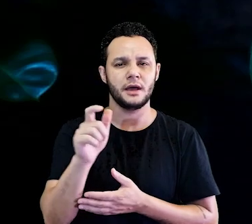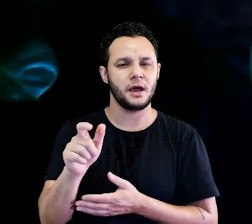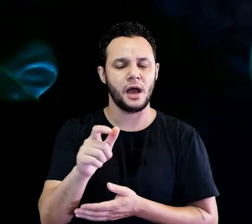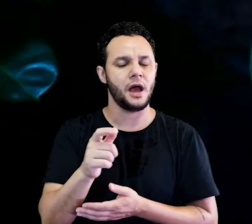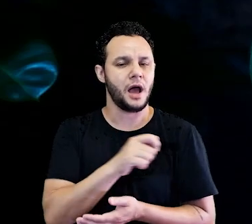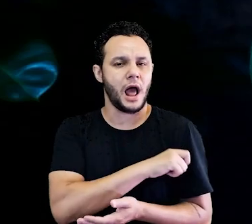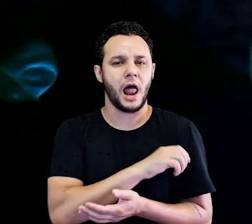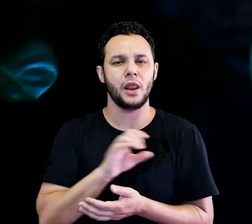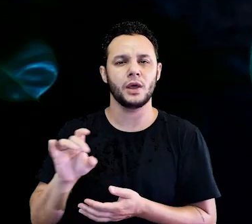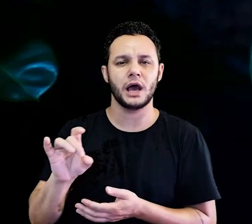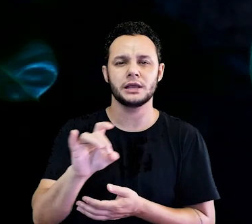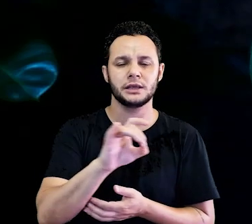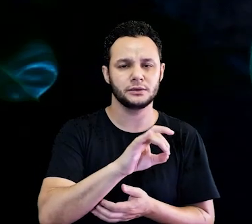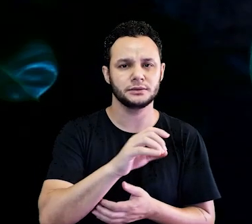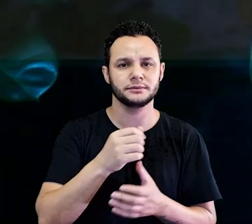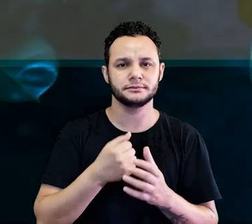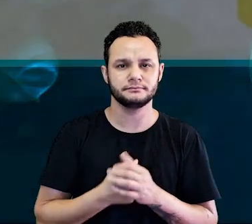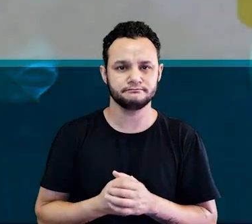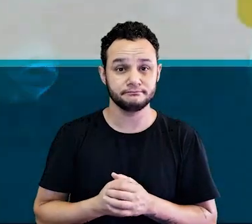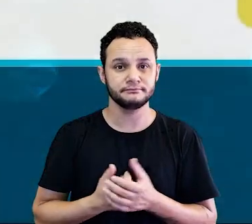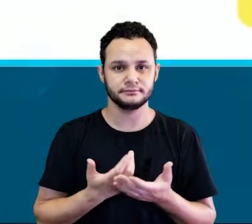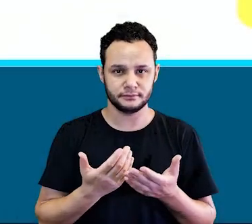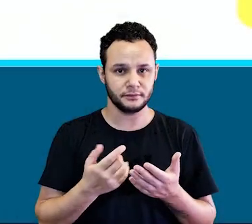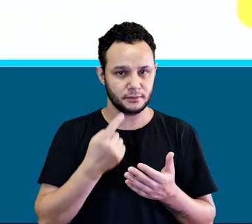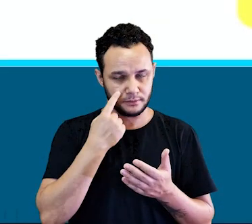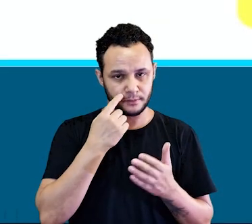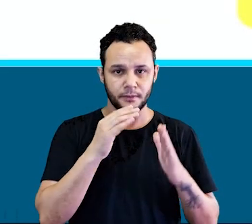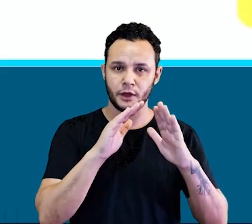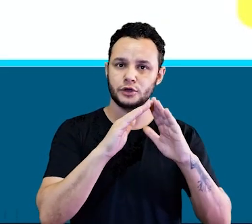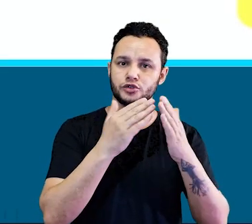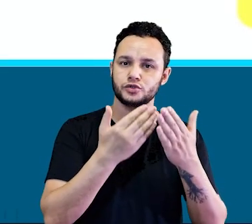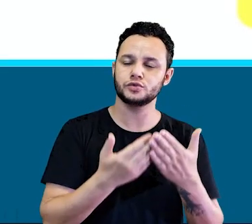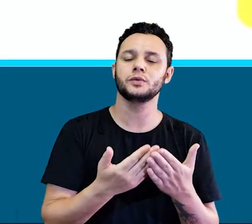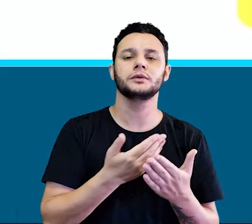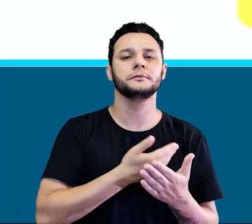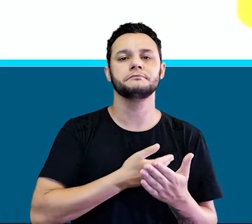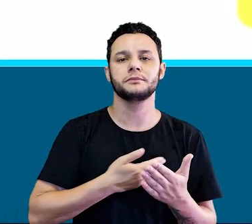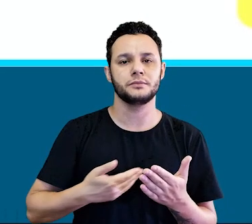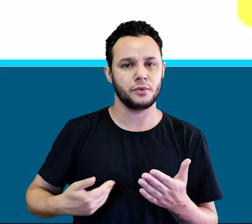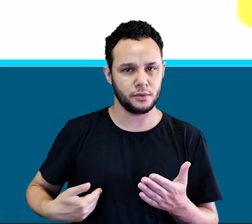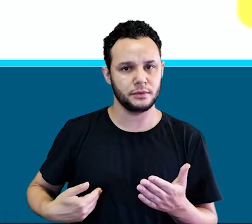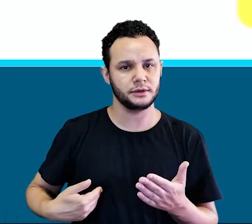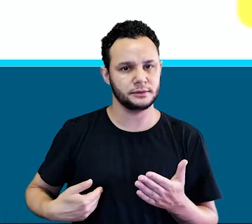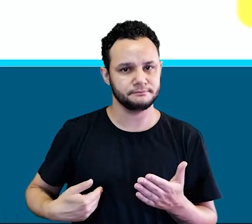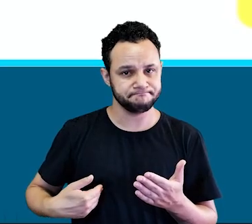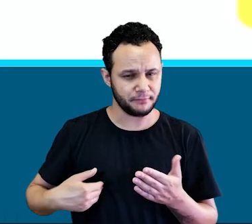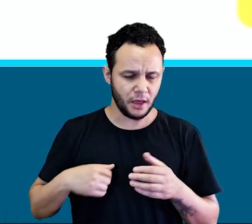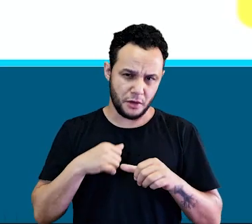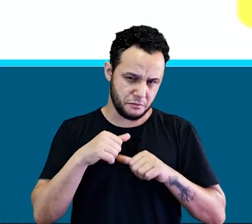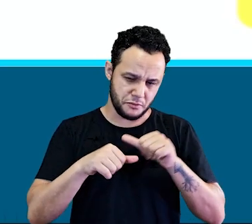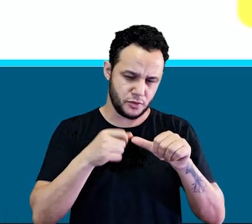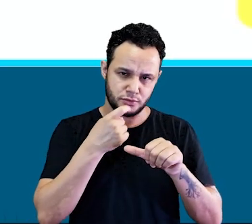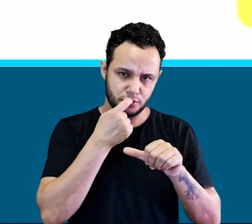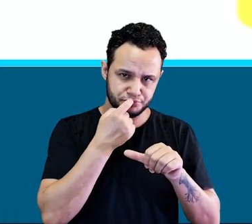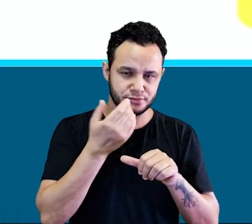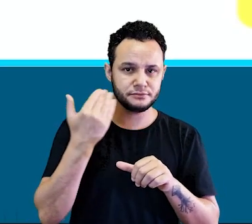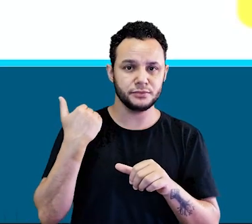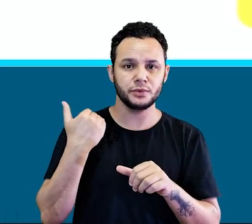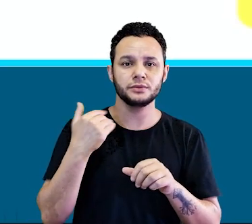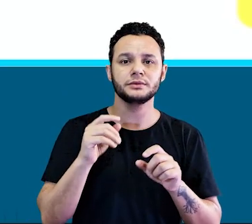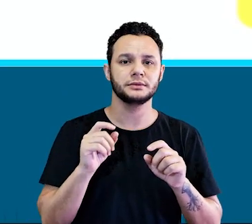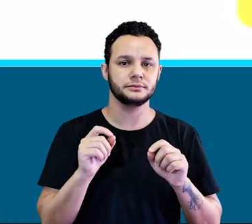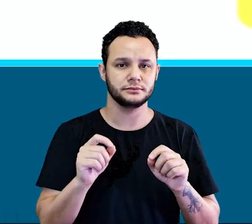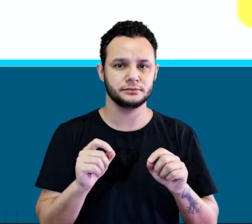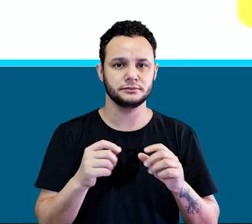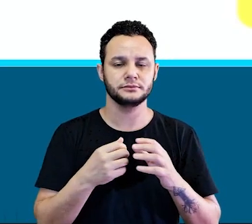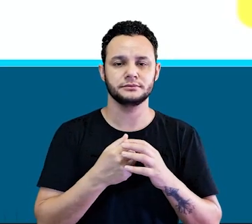PDDE fixo per capita por aluno, né? Então, a gente tem as escolas públicas, né, isso mudou agora bem